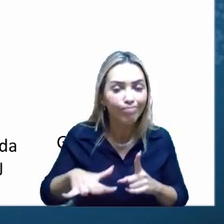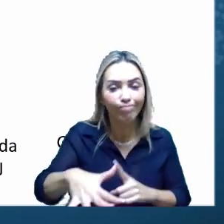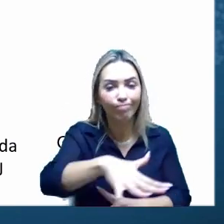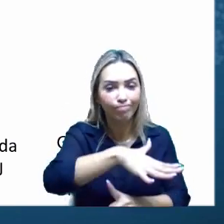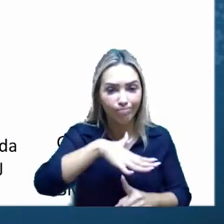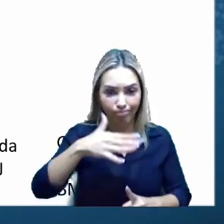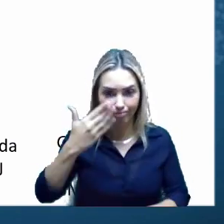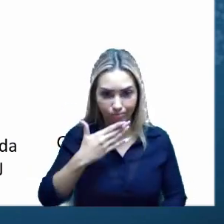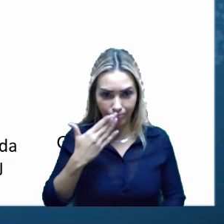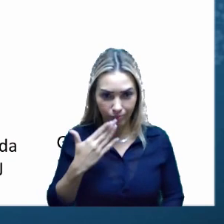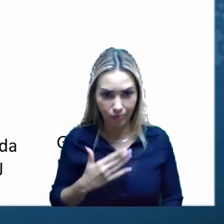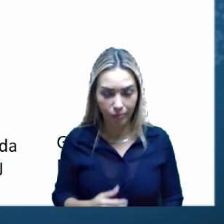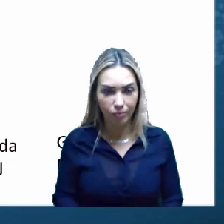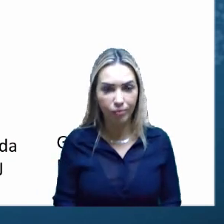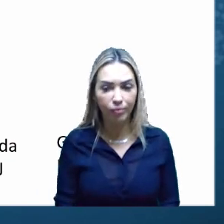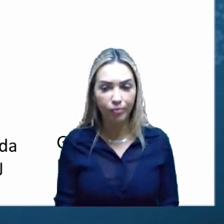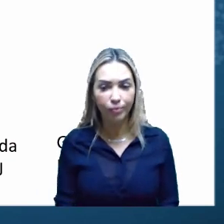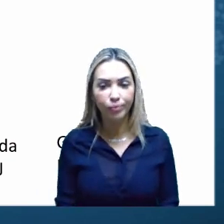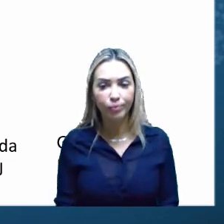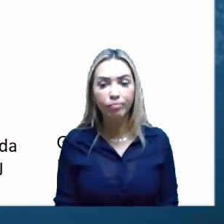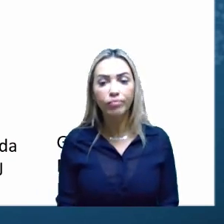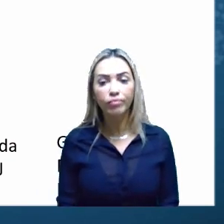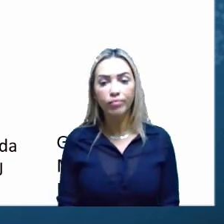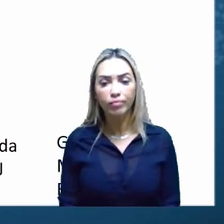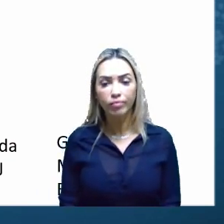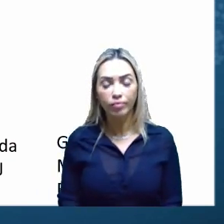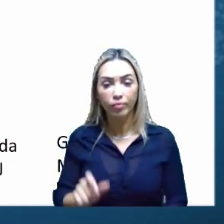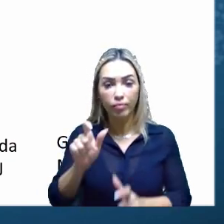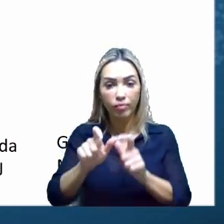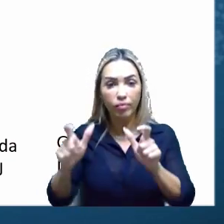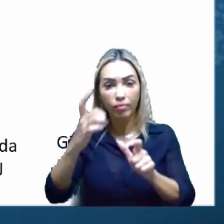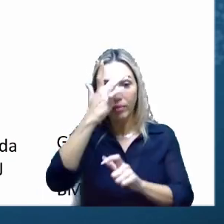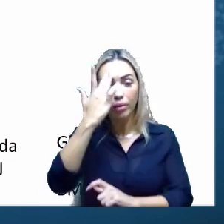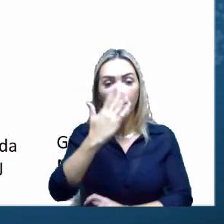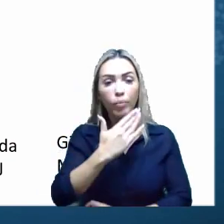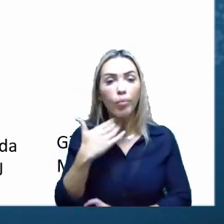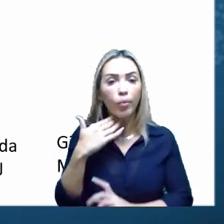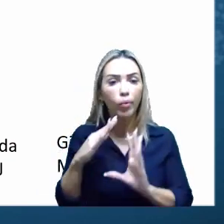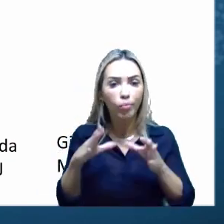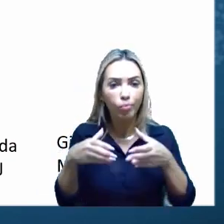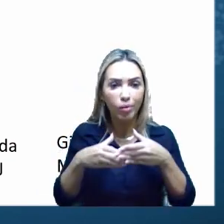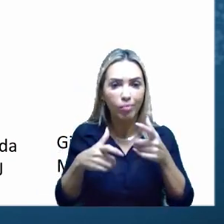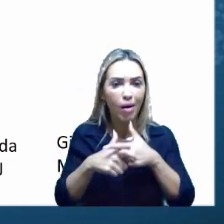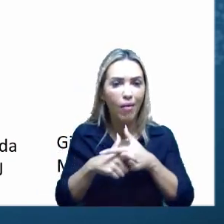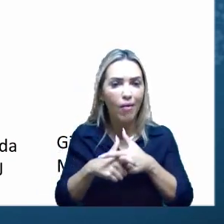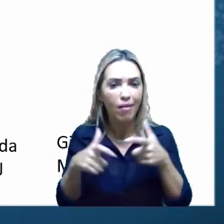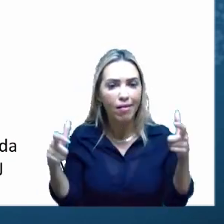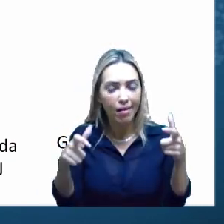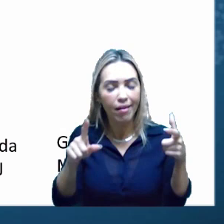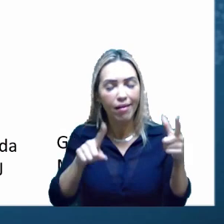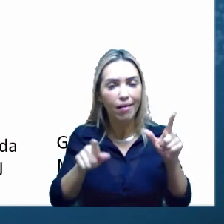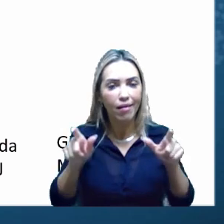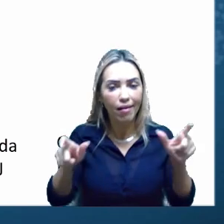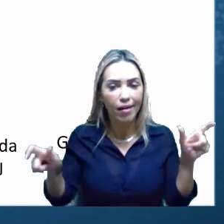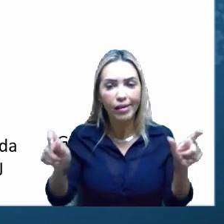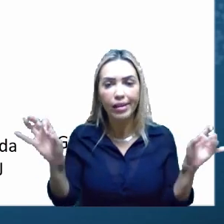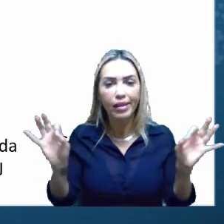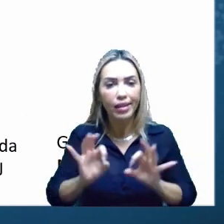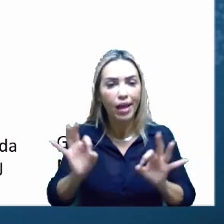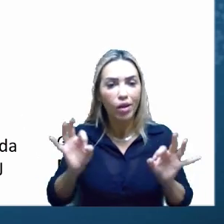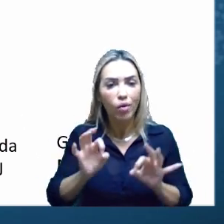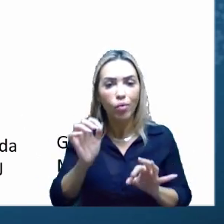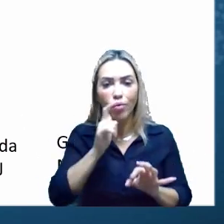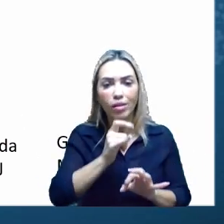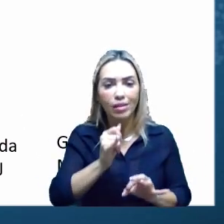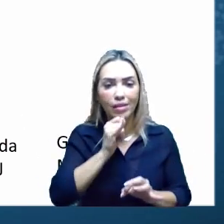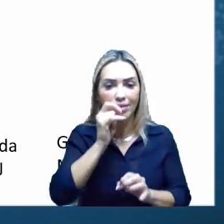aí. E dos indivíduos que morreram na comunidade, que foi a maioria dos indivíduos, nenhum deles foi testado.